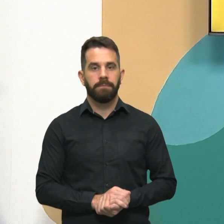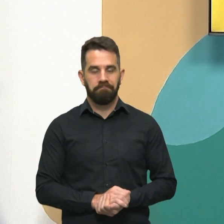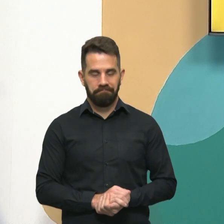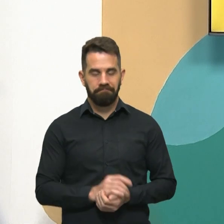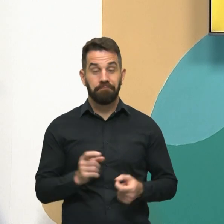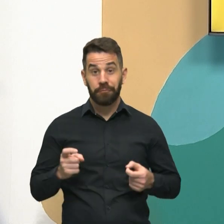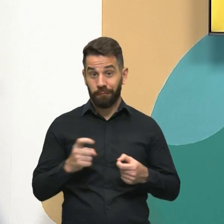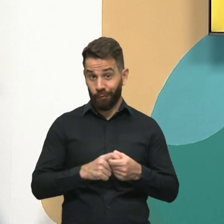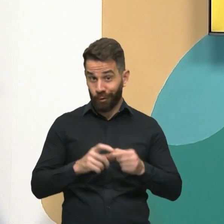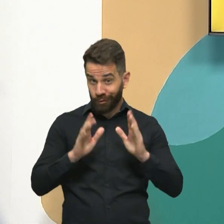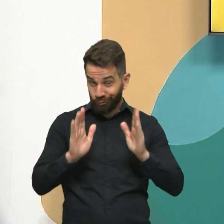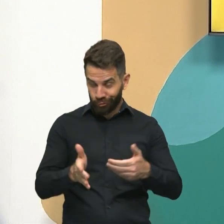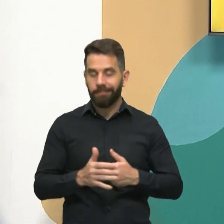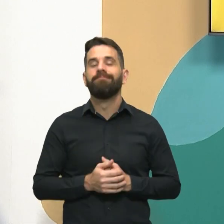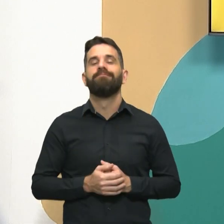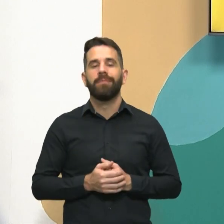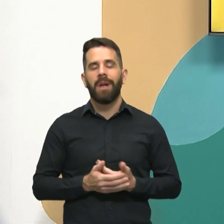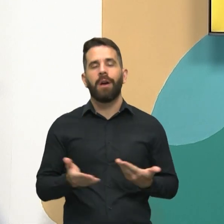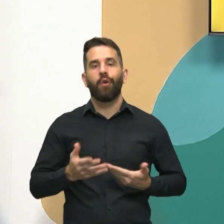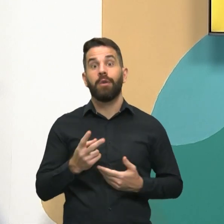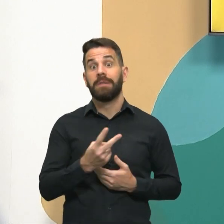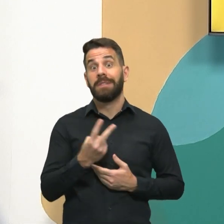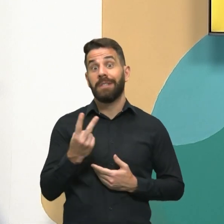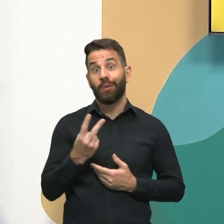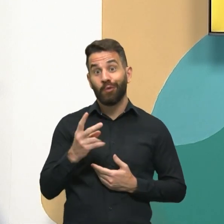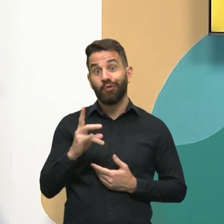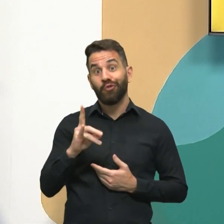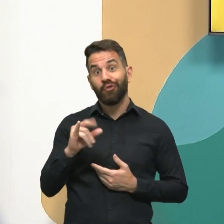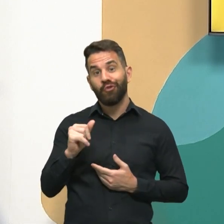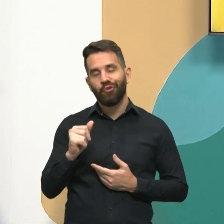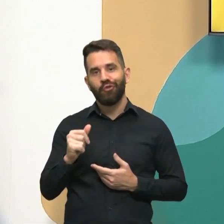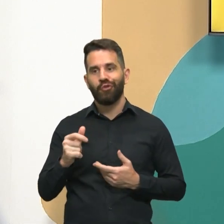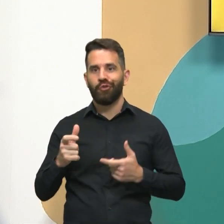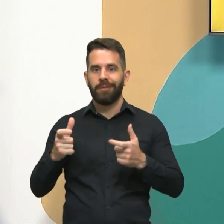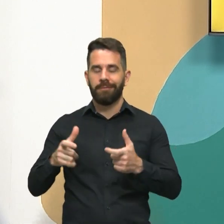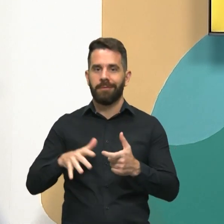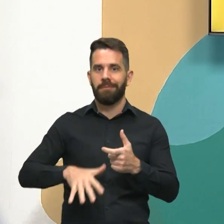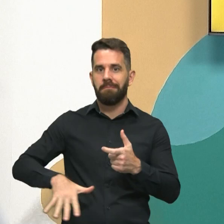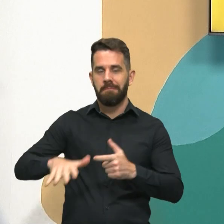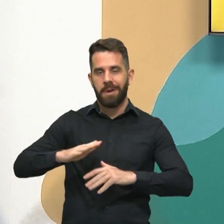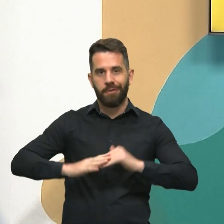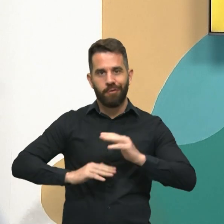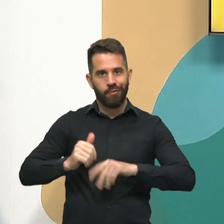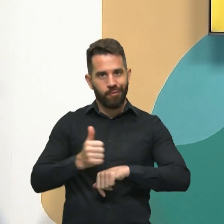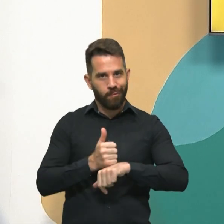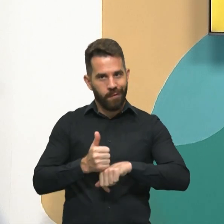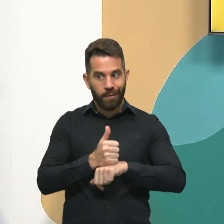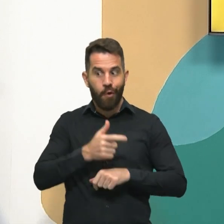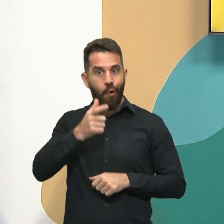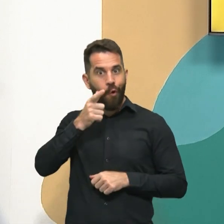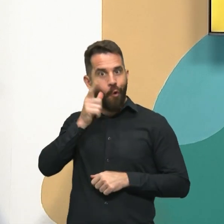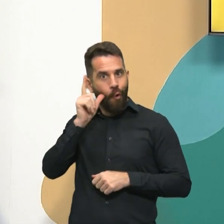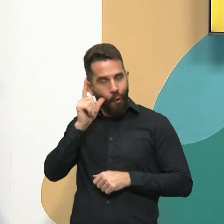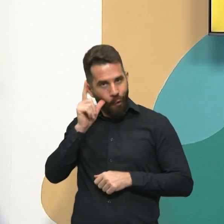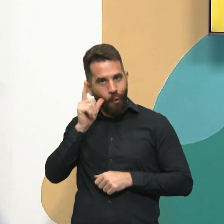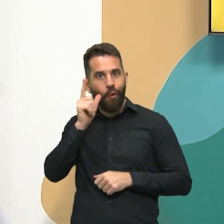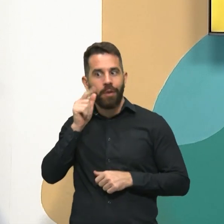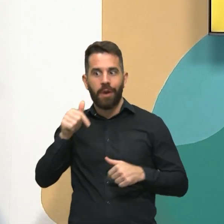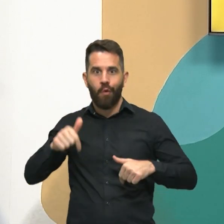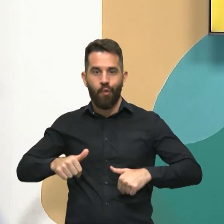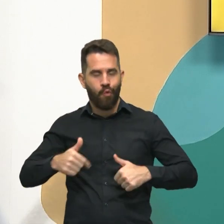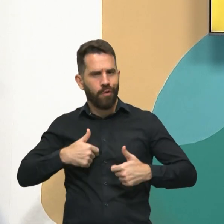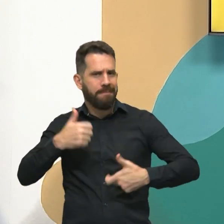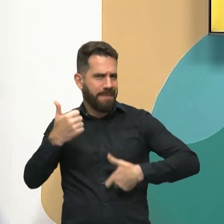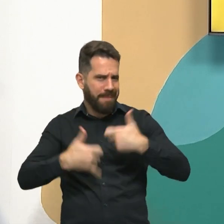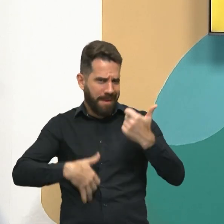Já estamos de volta e hoje é o segundo dia do Espaço das Profissões. Você já tem acompanhado aí ao longo desses dias, né? Desde ontem, na verdade, que a